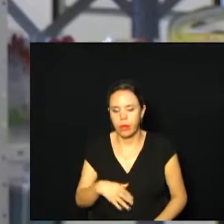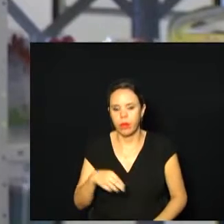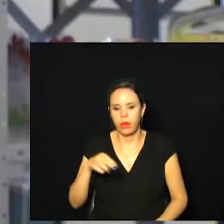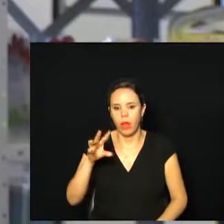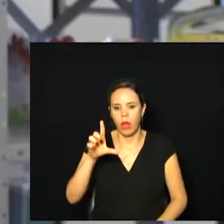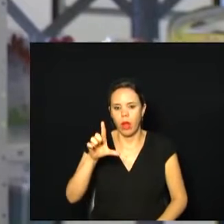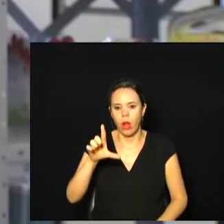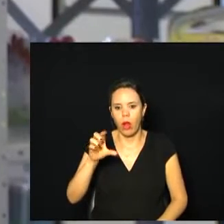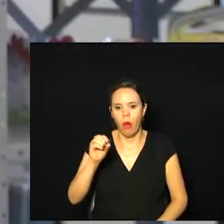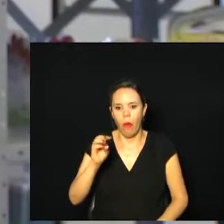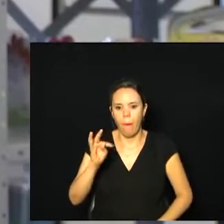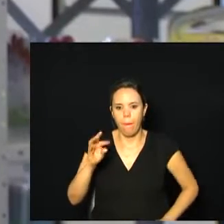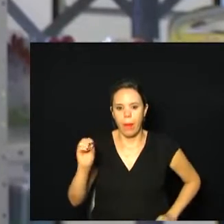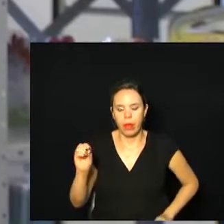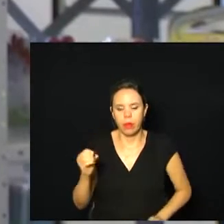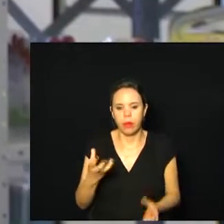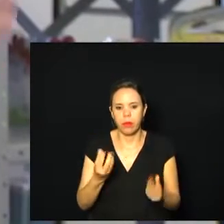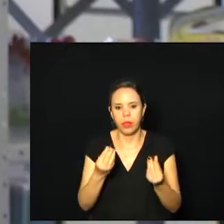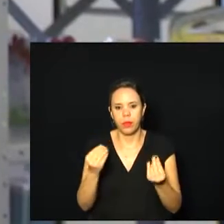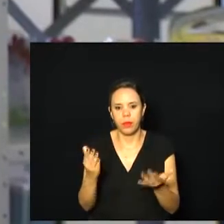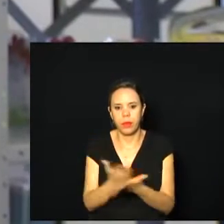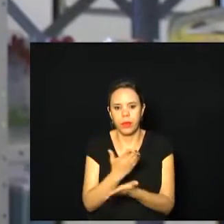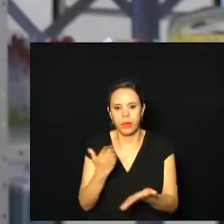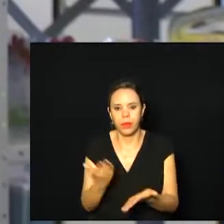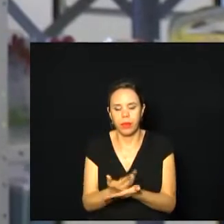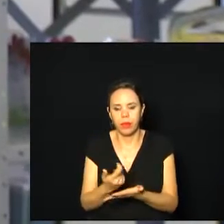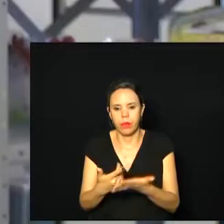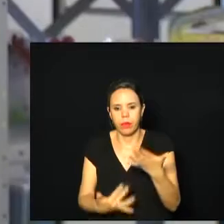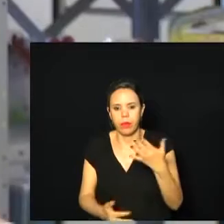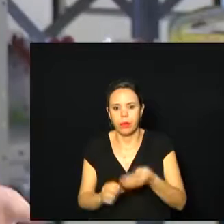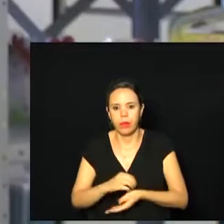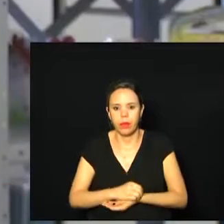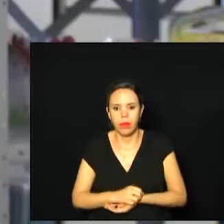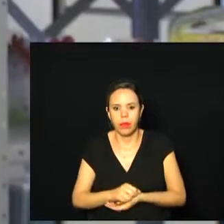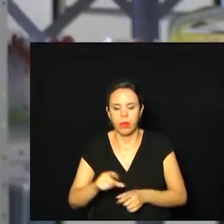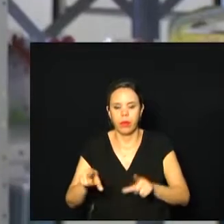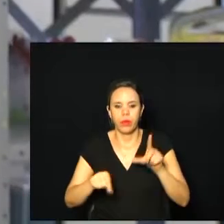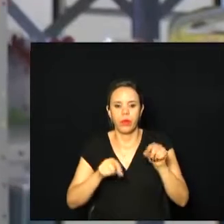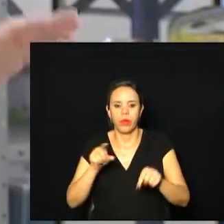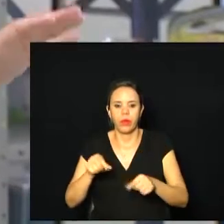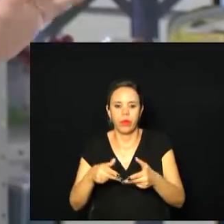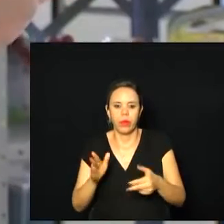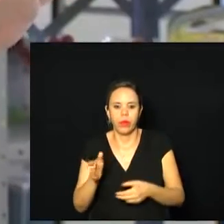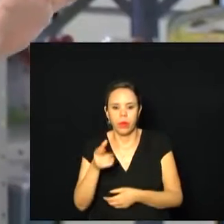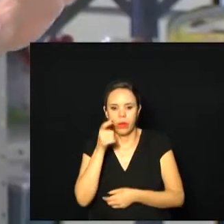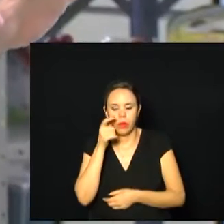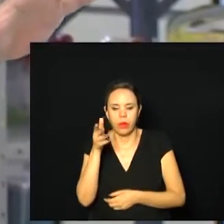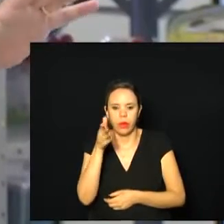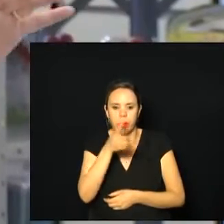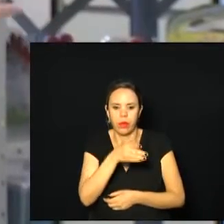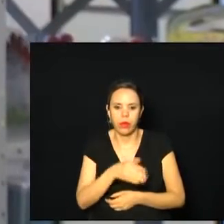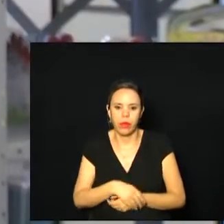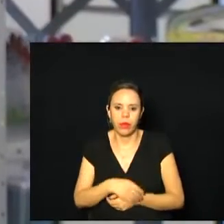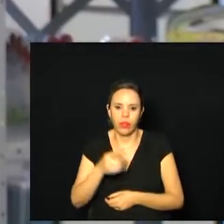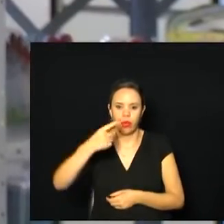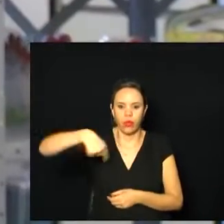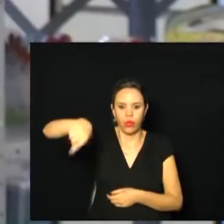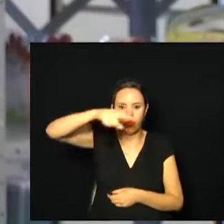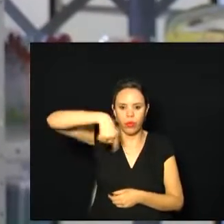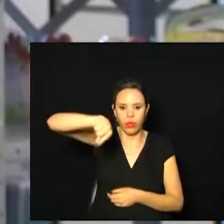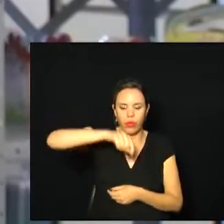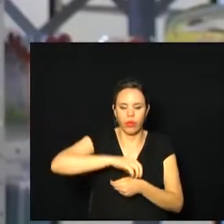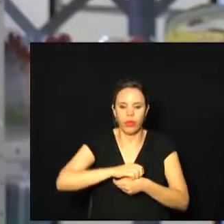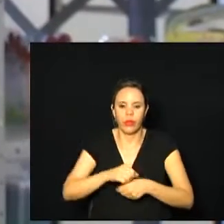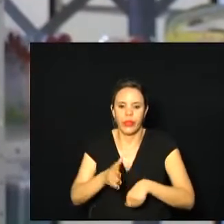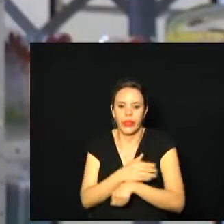Monteiro Lobato, tem muito livro, são muitas opções. Eu já dei uma voltinha por aqui, mas antes deixa eu